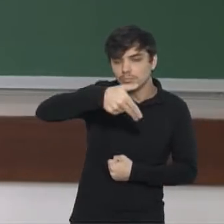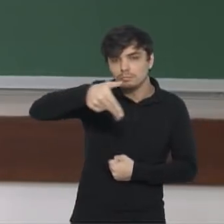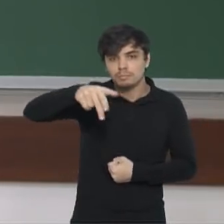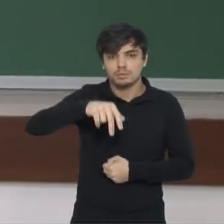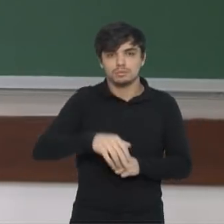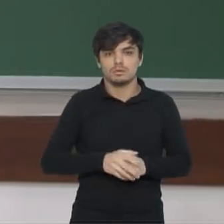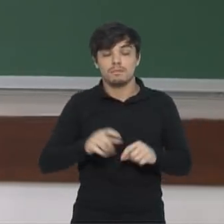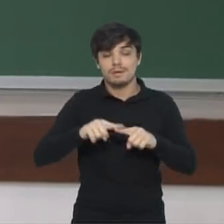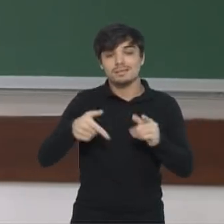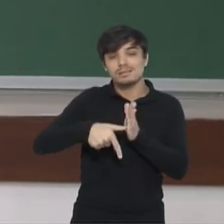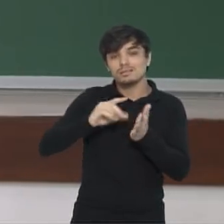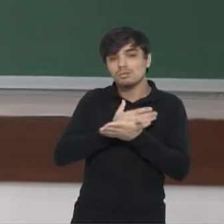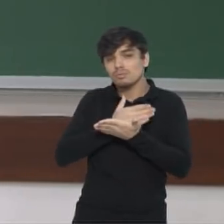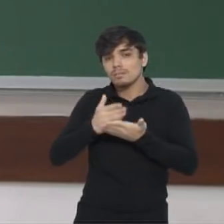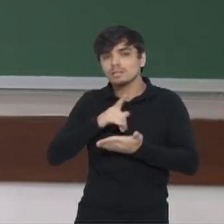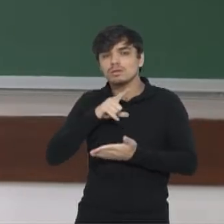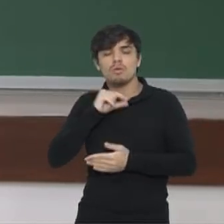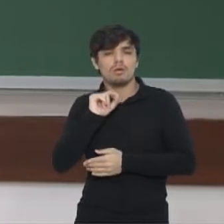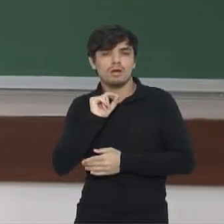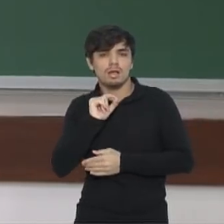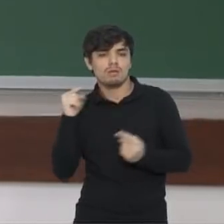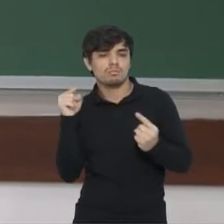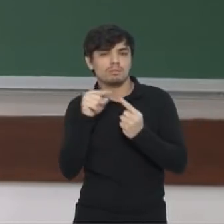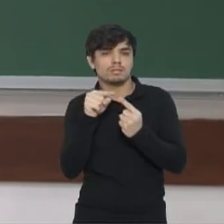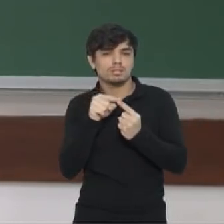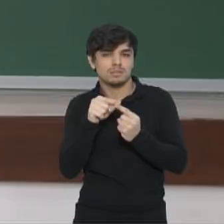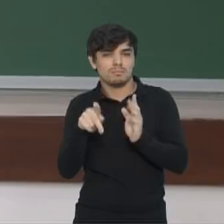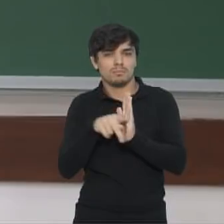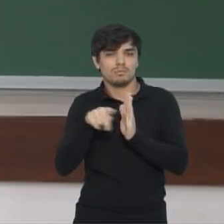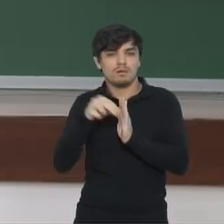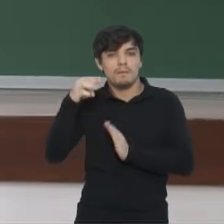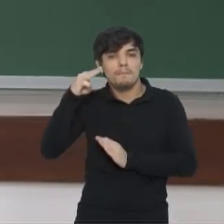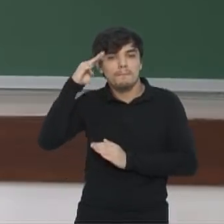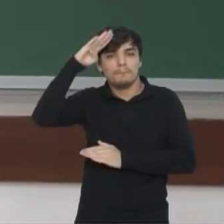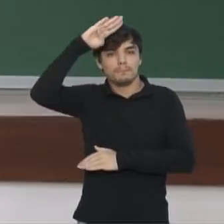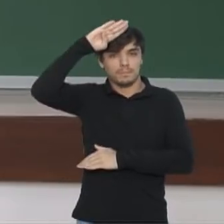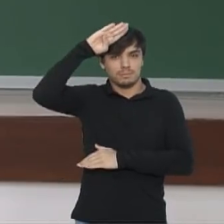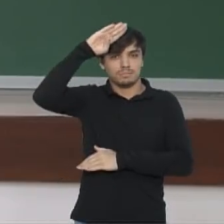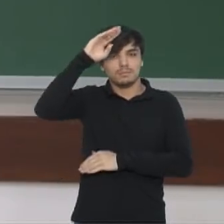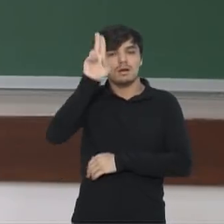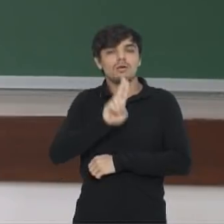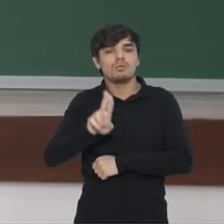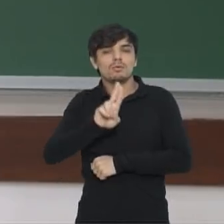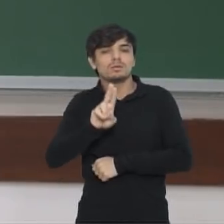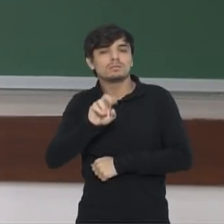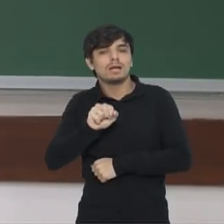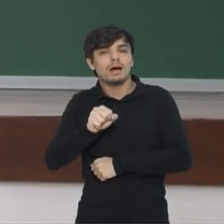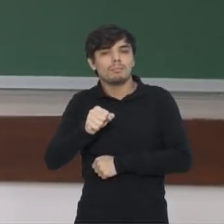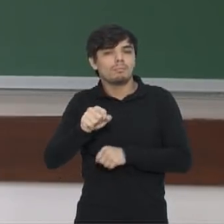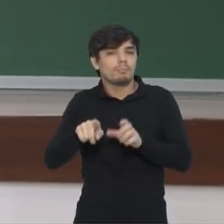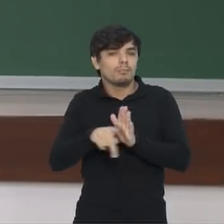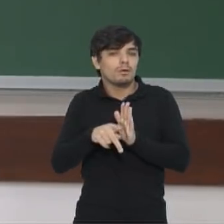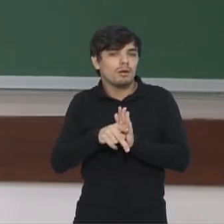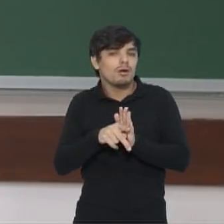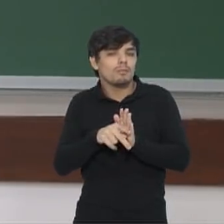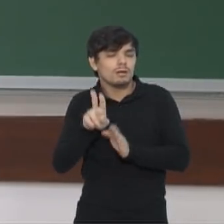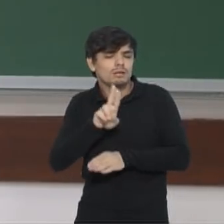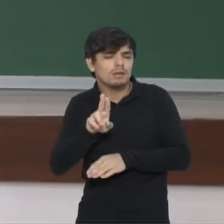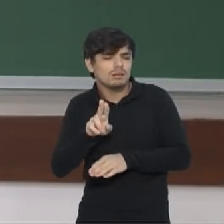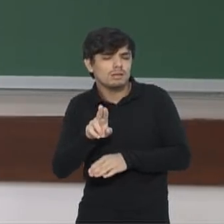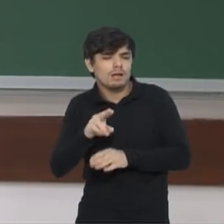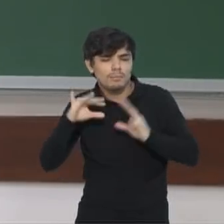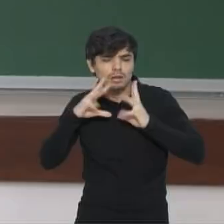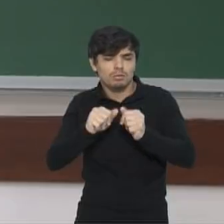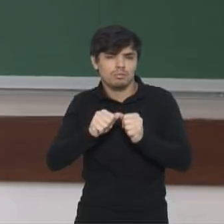no começo elas tinham, na verdade, uma finalidade militar, de poder fazer com que os exércitos fossem para todo o